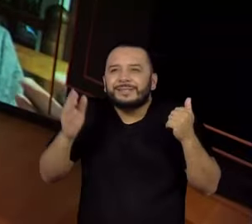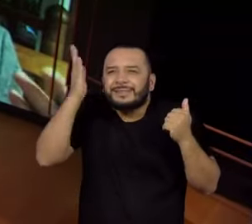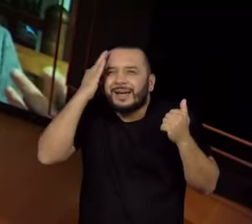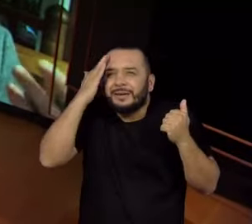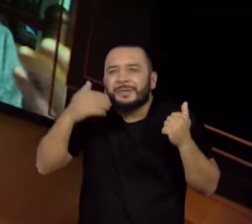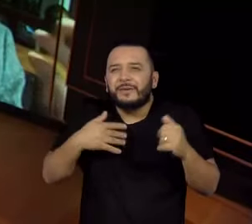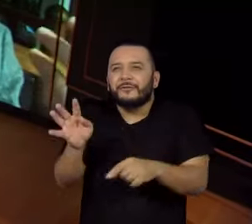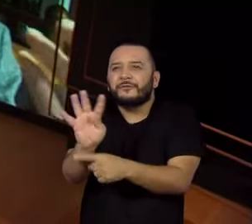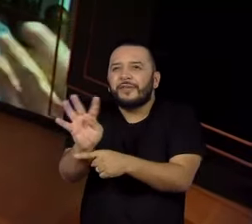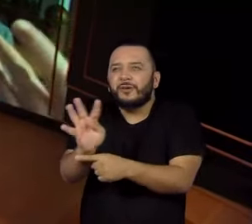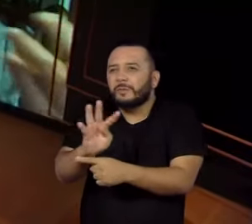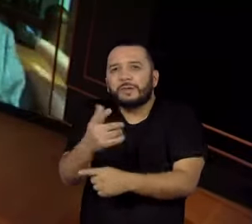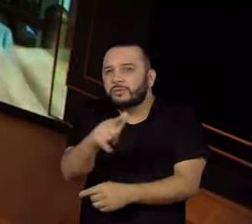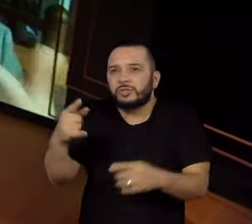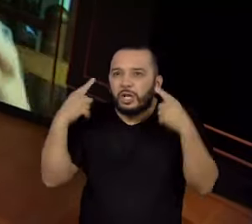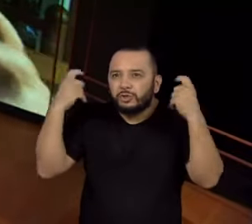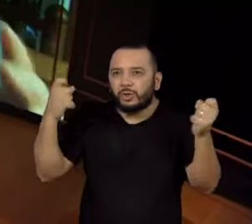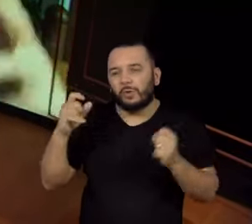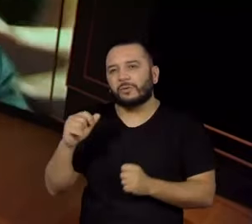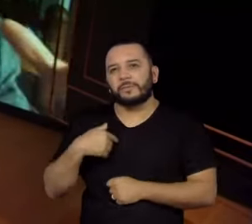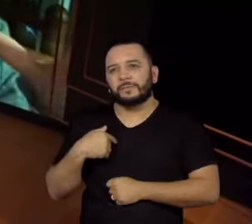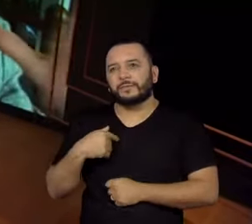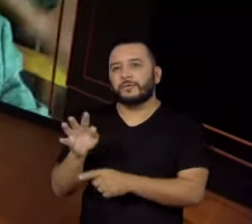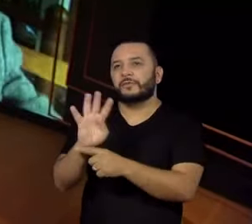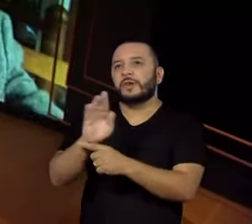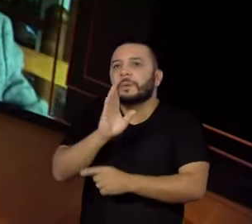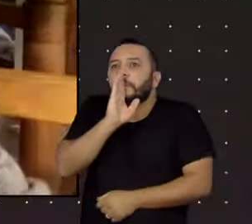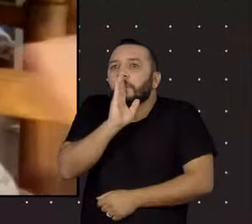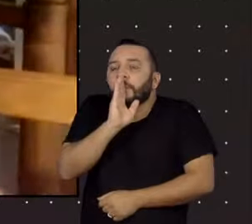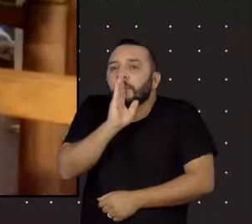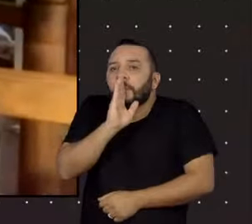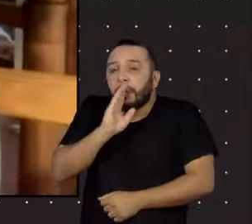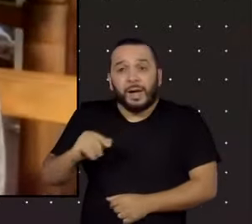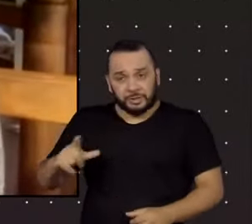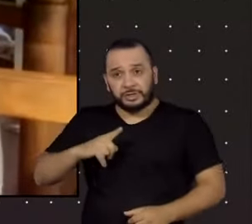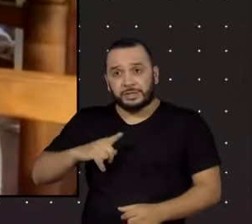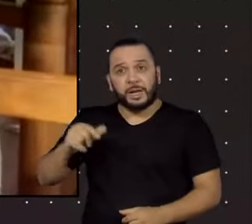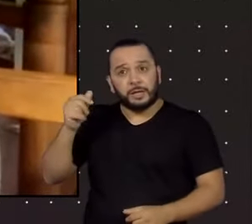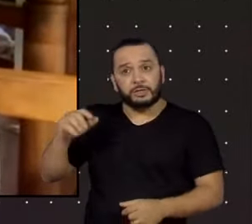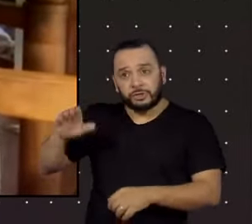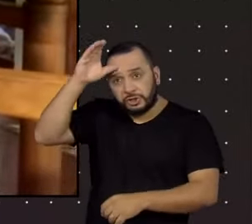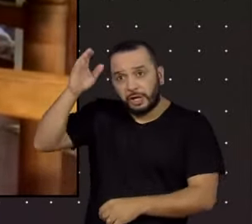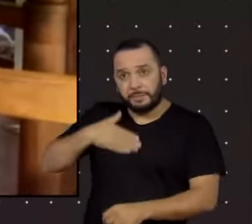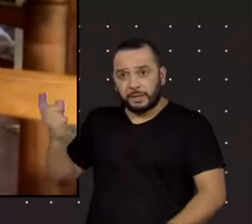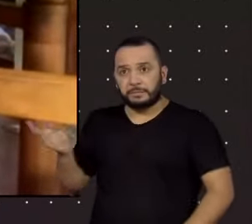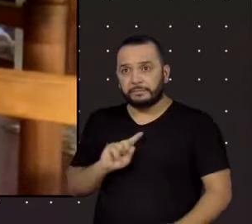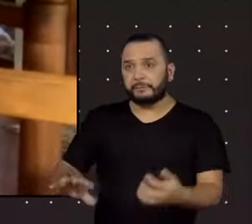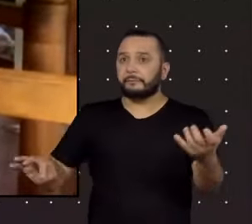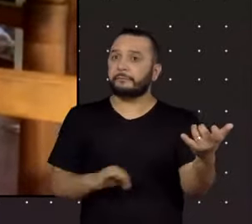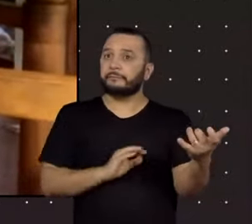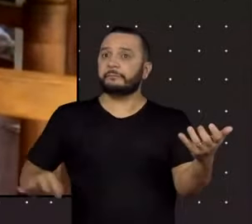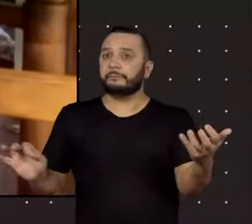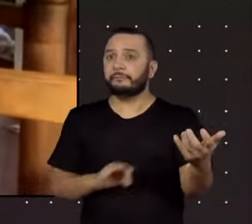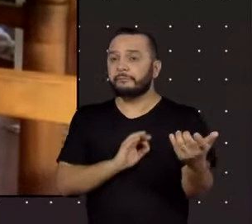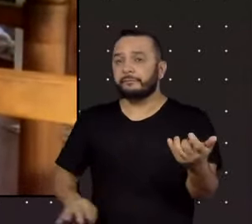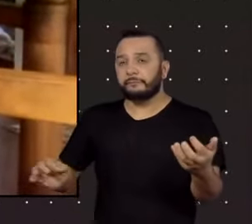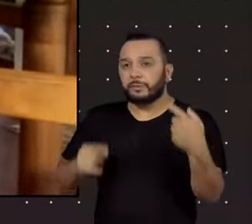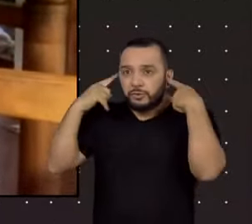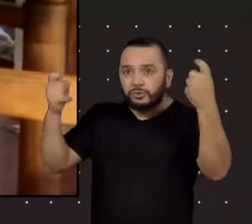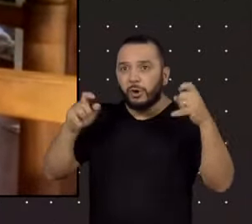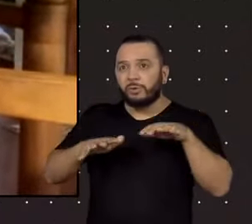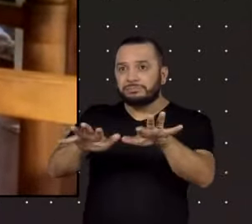orquestra tocava trechos musicais e músicas provavelmente ligadas à história do filme, coisas assim. Essa minha tia que